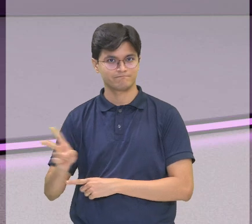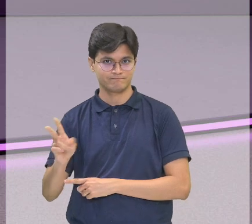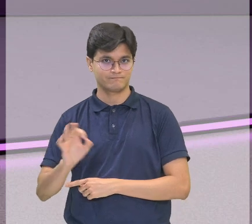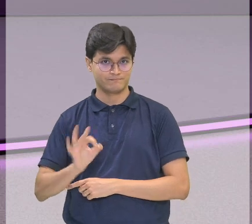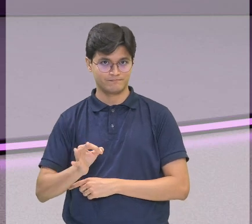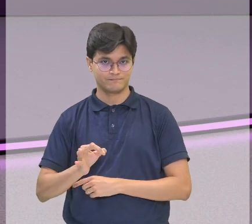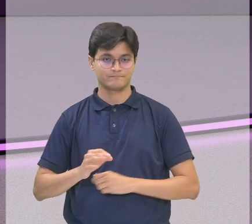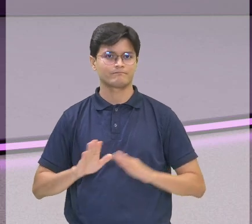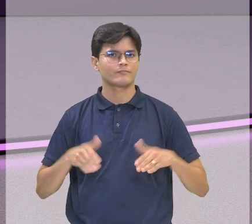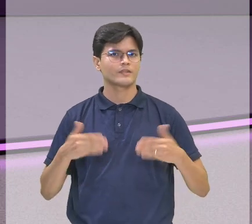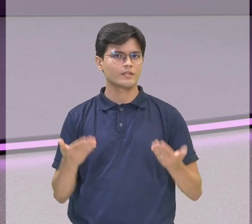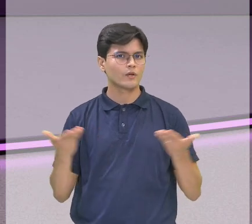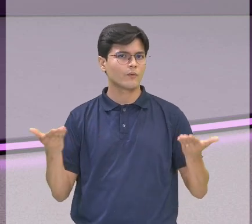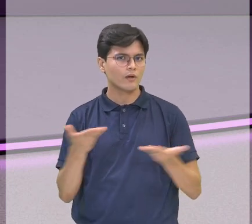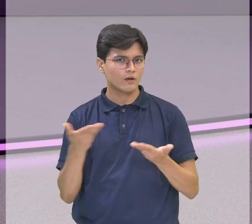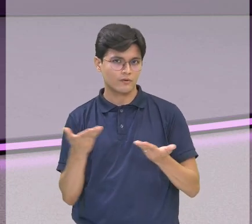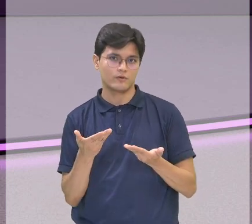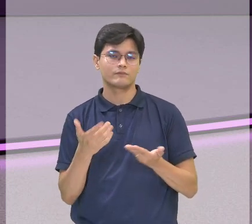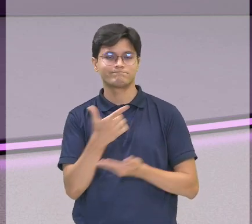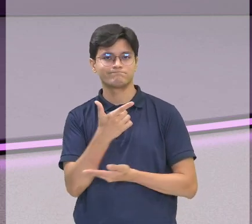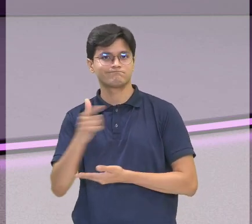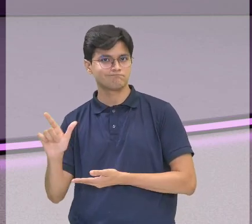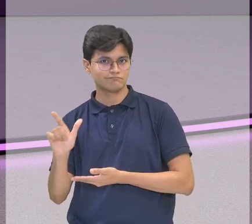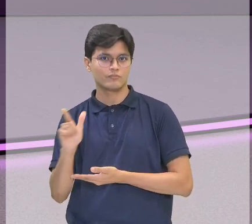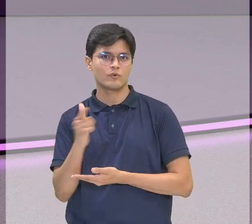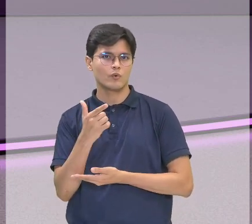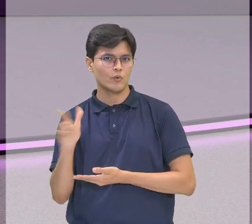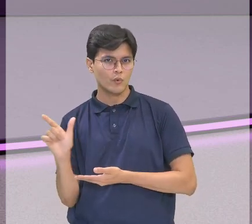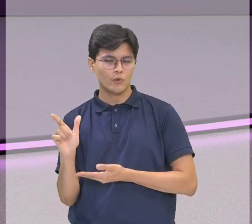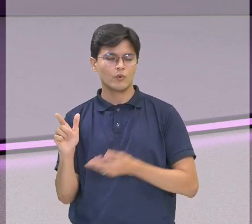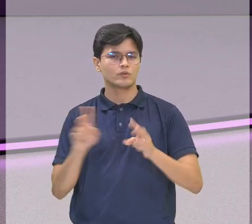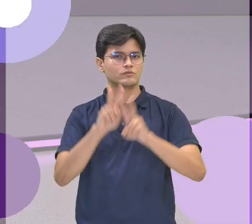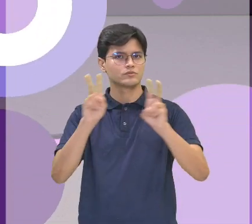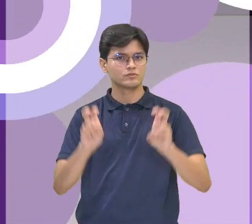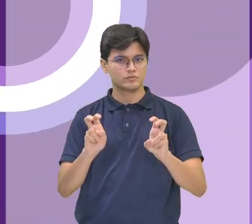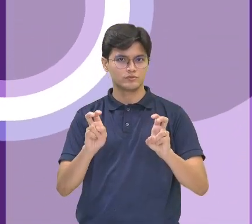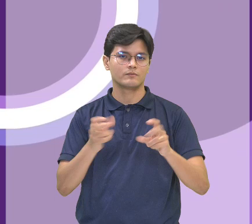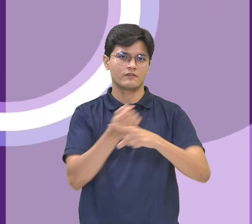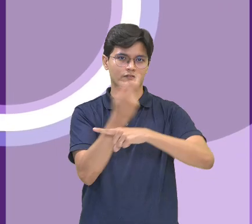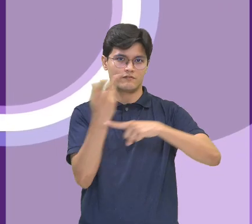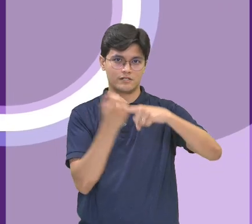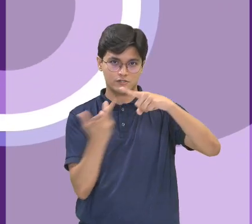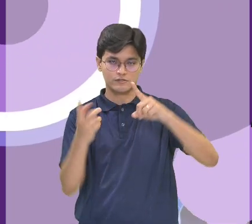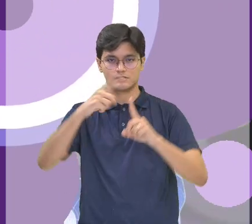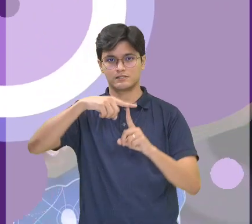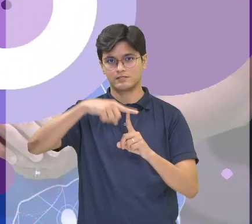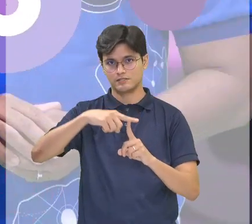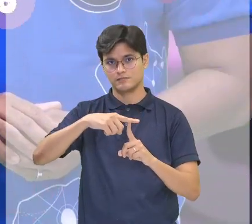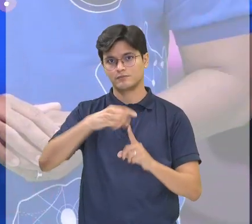vamos acompanhar aqui mais uma ideia sobre as frações decimais.